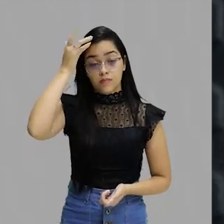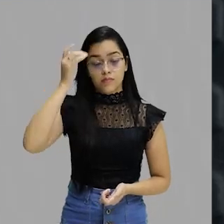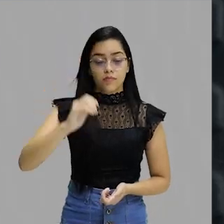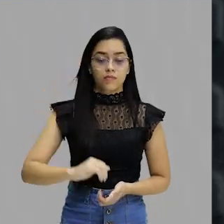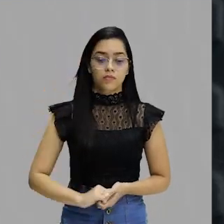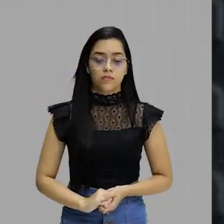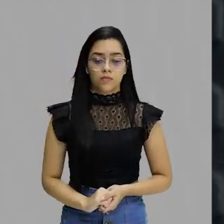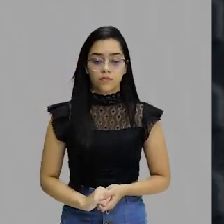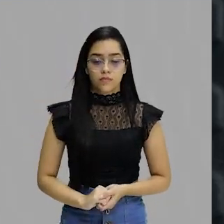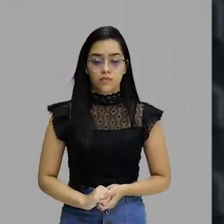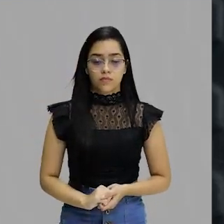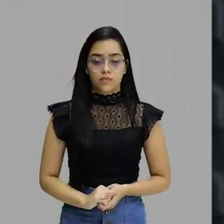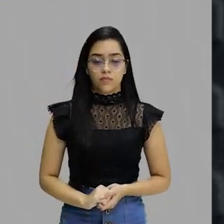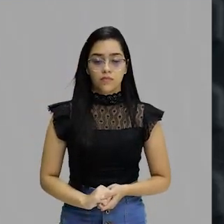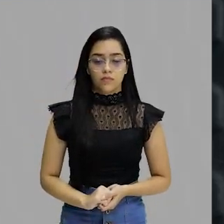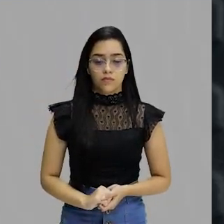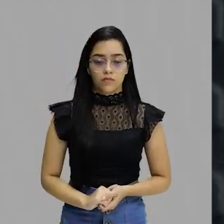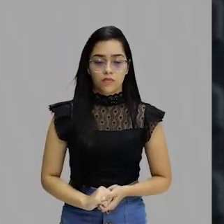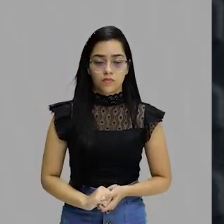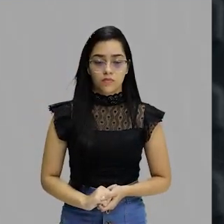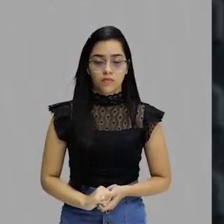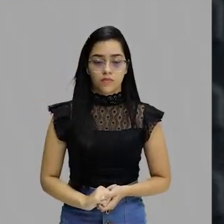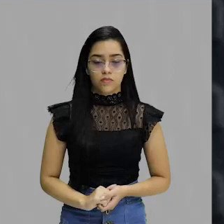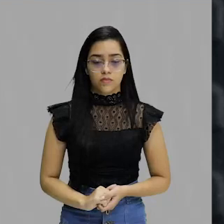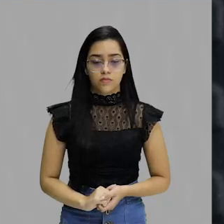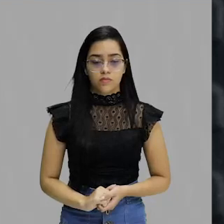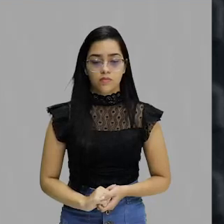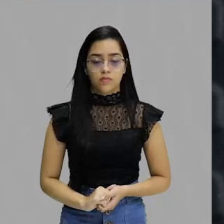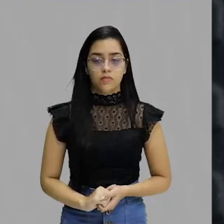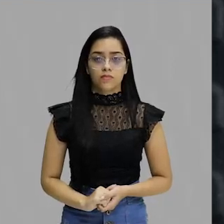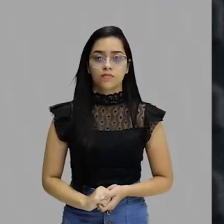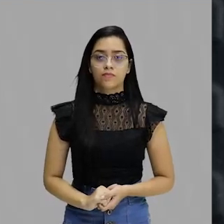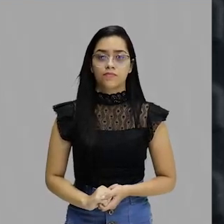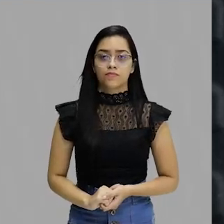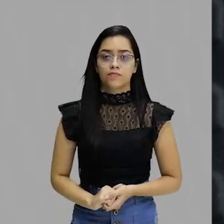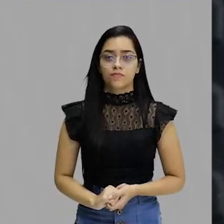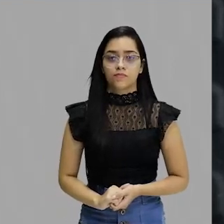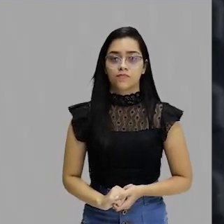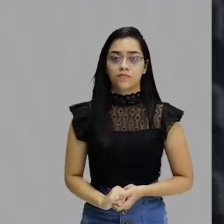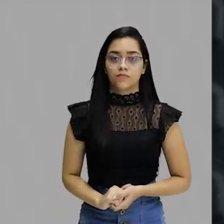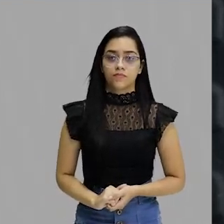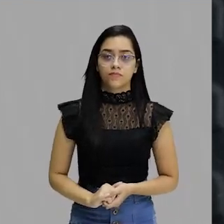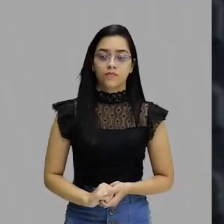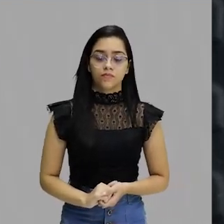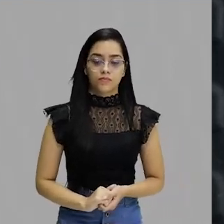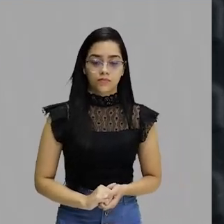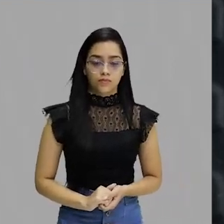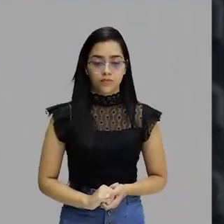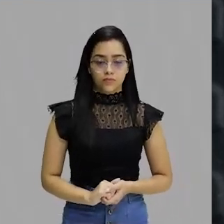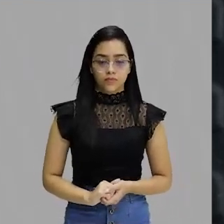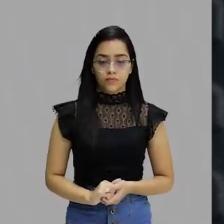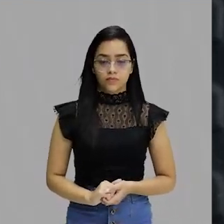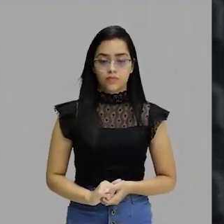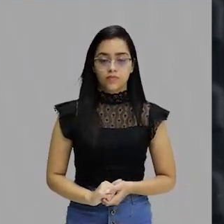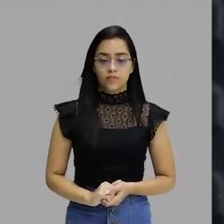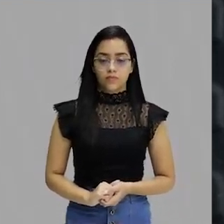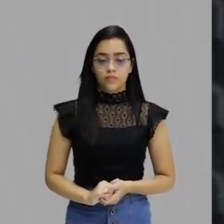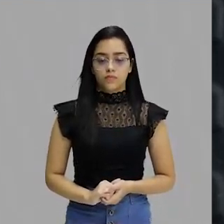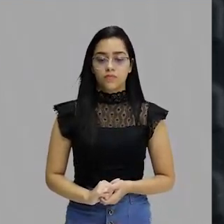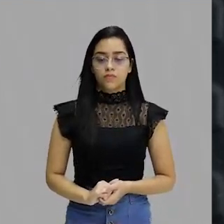grudam na pele dos tubarões com o intuito de aproveitar os restos de suas presas, caracterizando